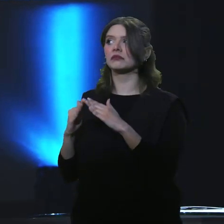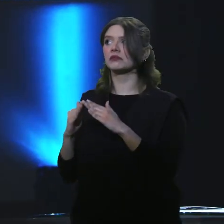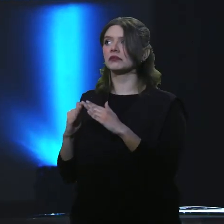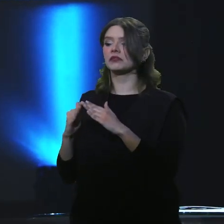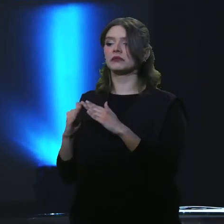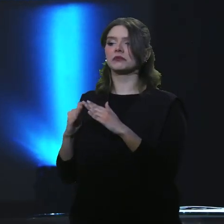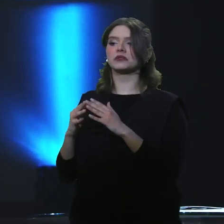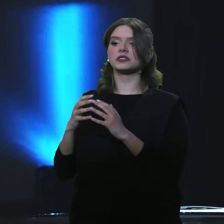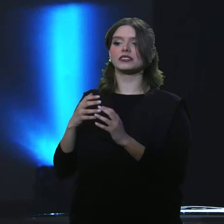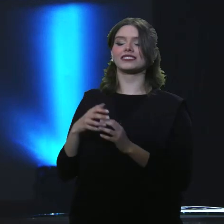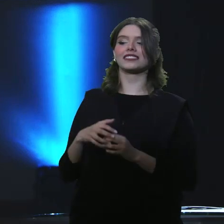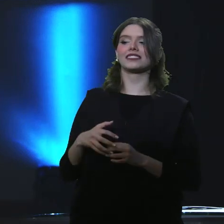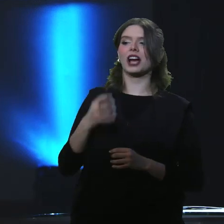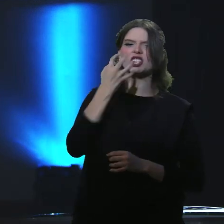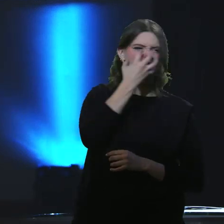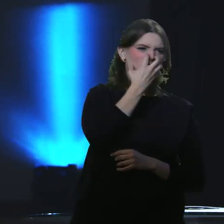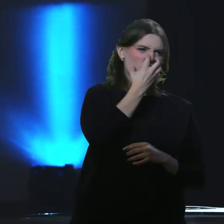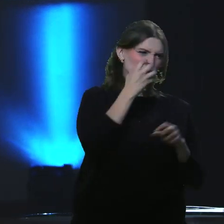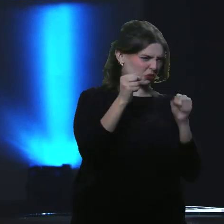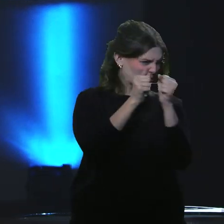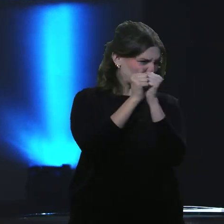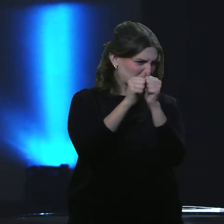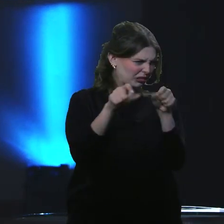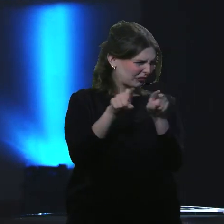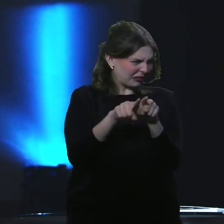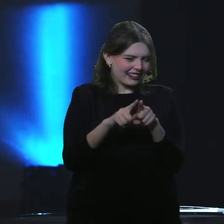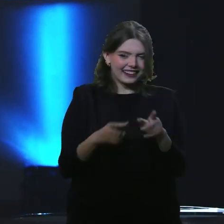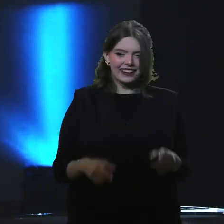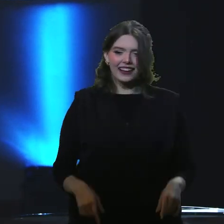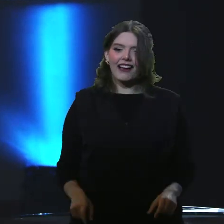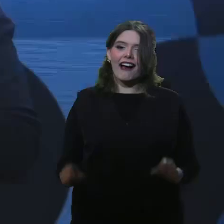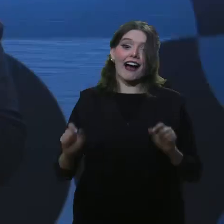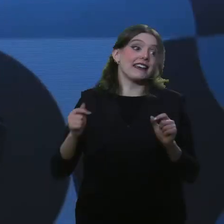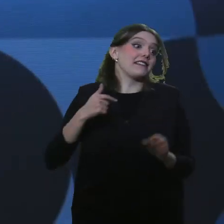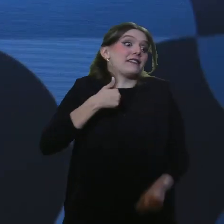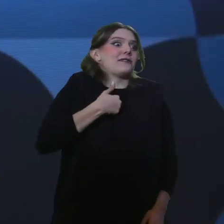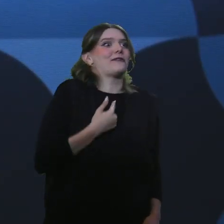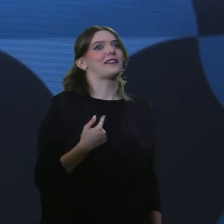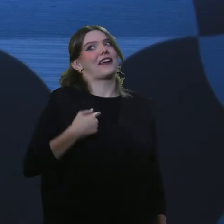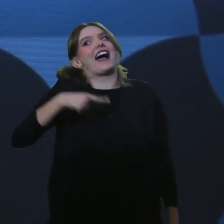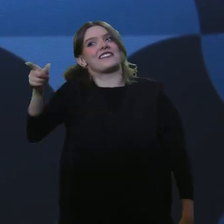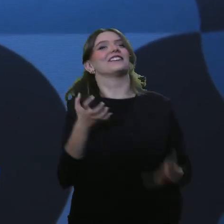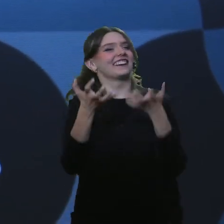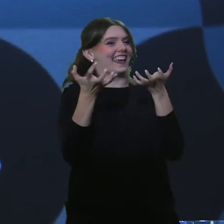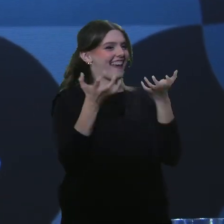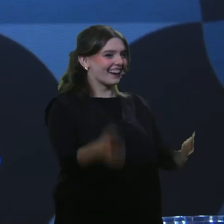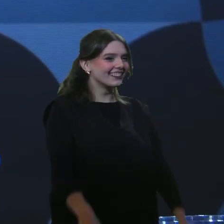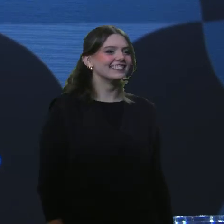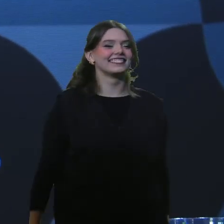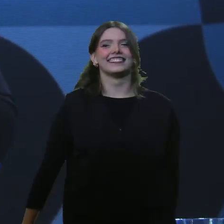vira-lata em volta. Quem vai ser o primeiro grupo? Eu animadão, falei, amor, vamos nós.